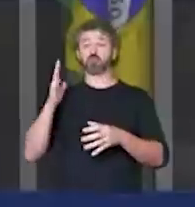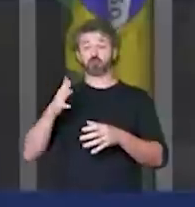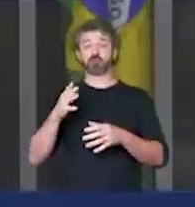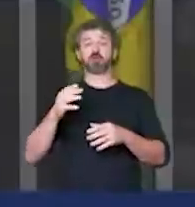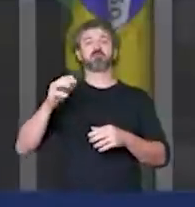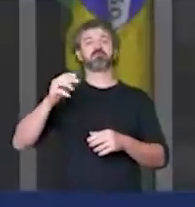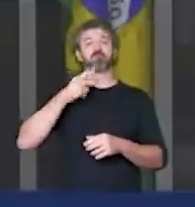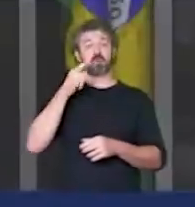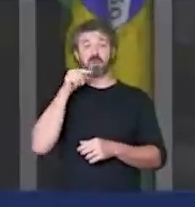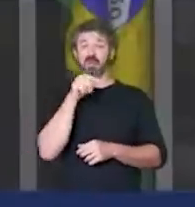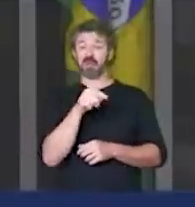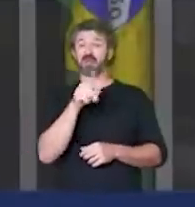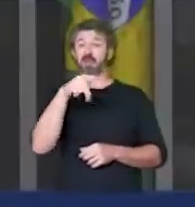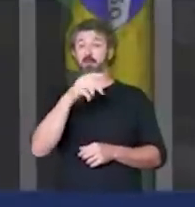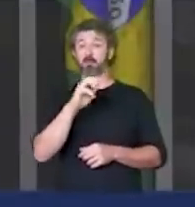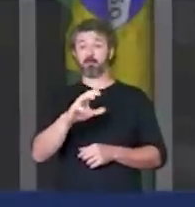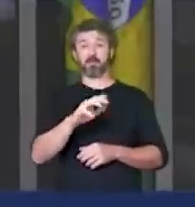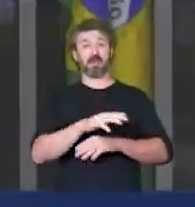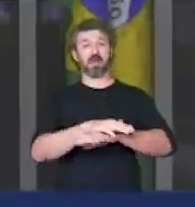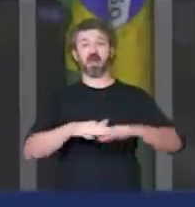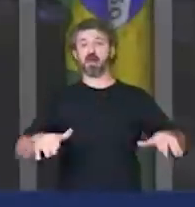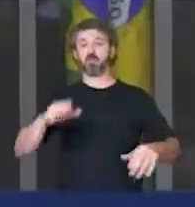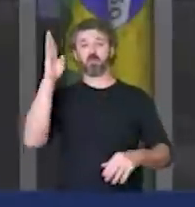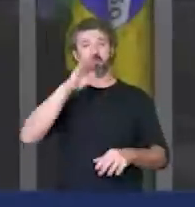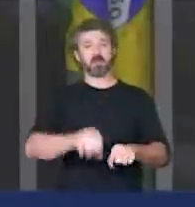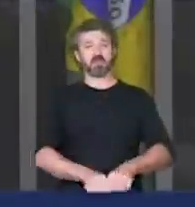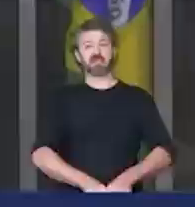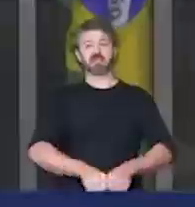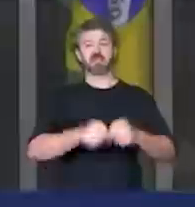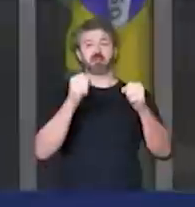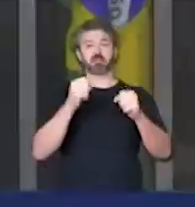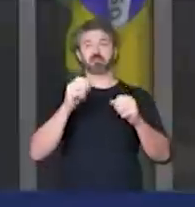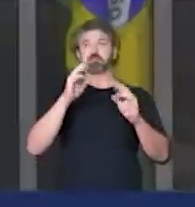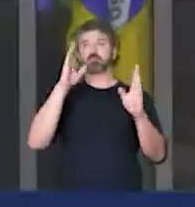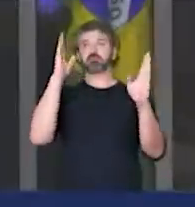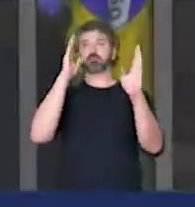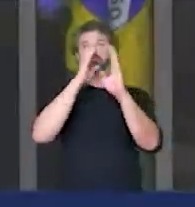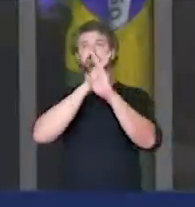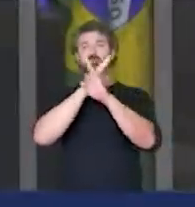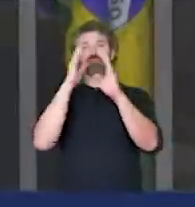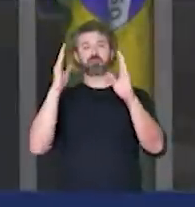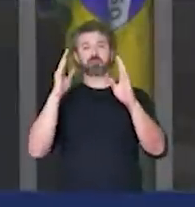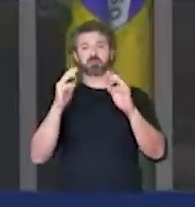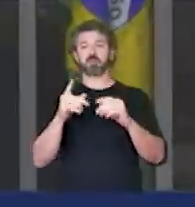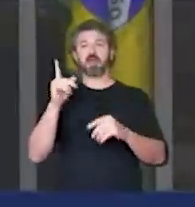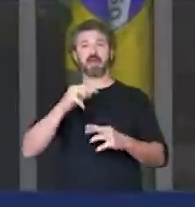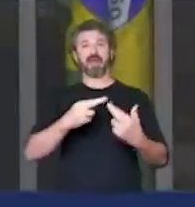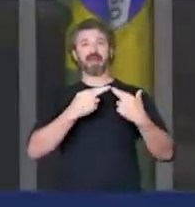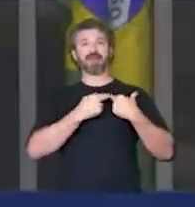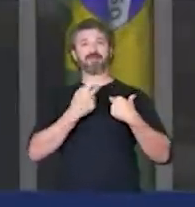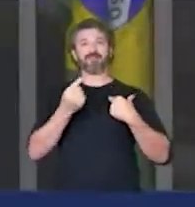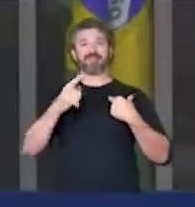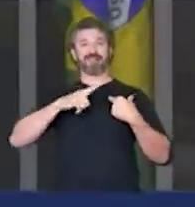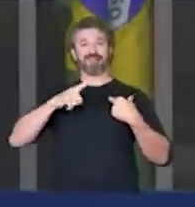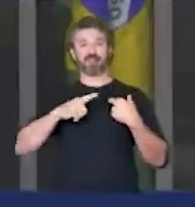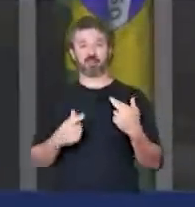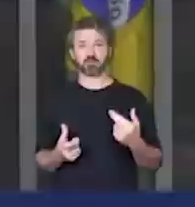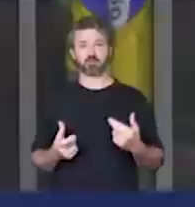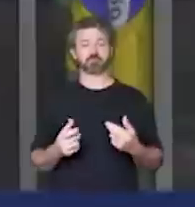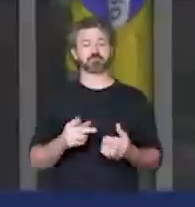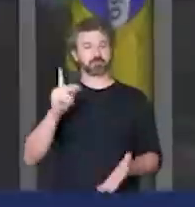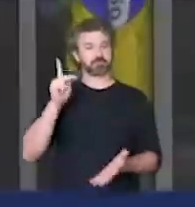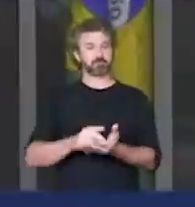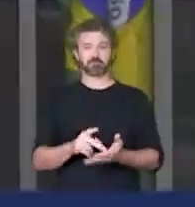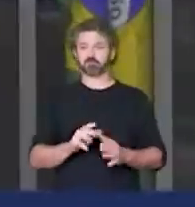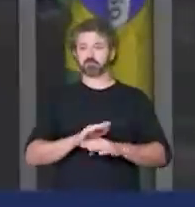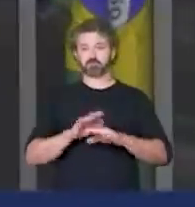chegado na conclusão de que essa seria a PEC do fim do país, de repente o fim do país se transforma em responsabilidade fiscal. É realmente,